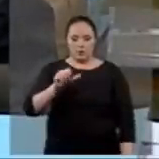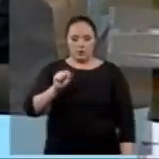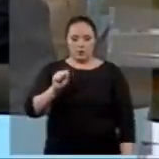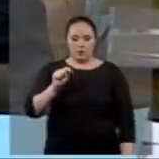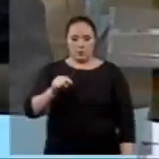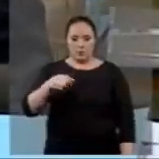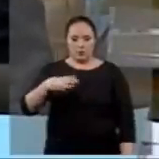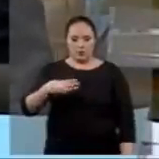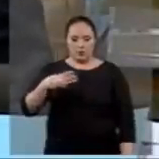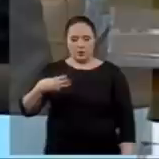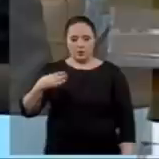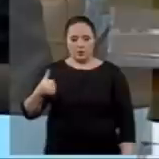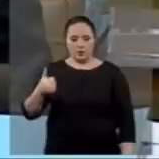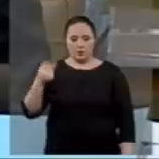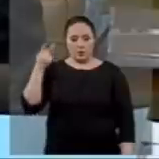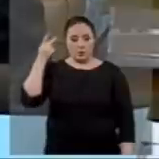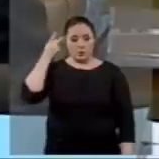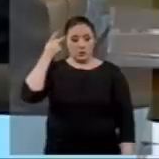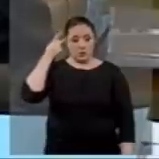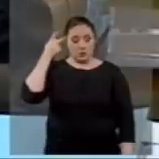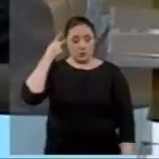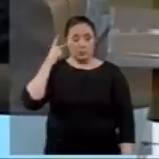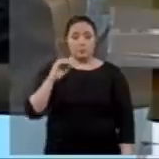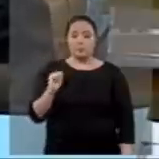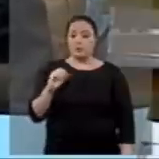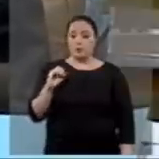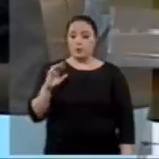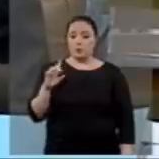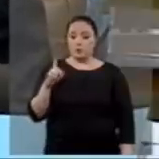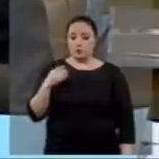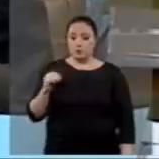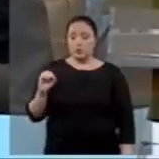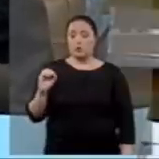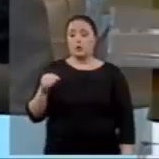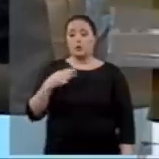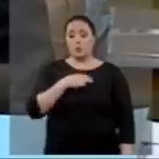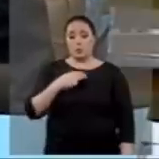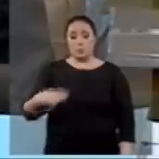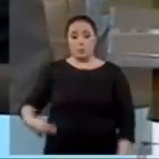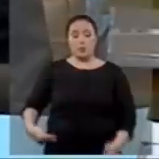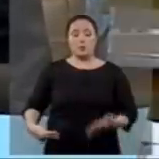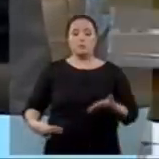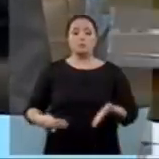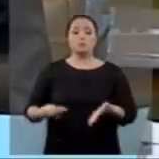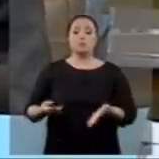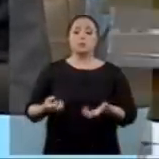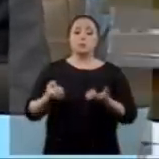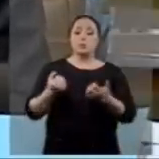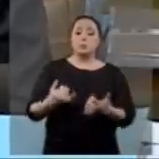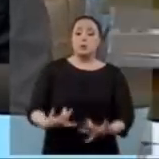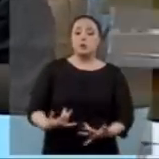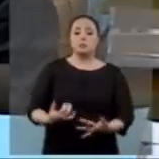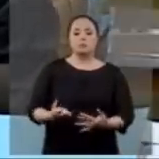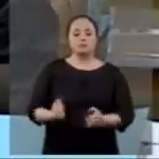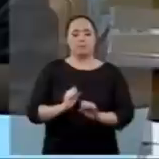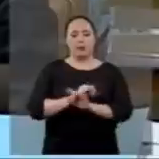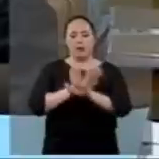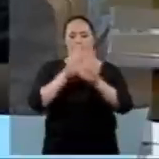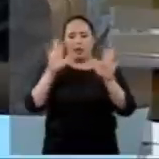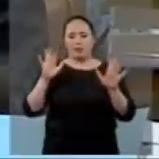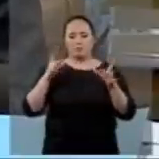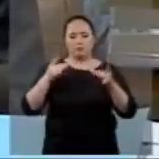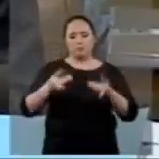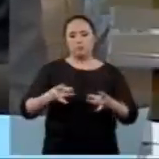18.331 de São Paulo, em acordo no qual aquele eminente magistrado acentuou de maneira bastante